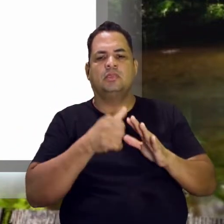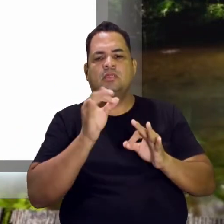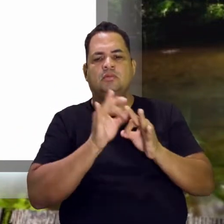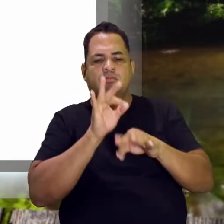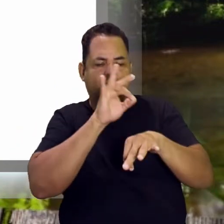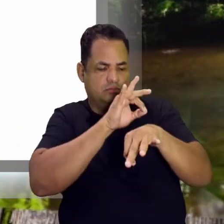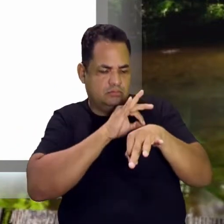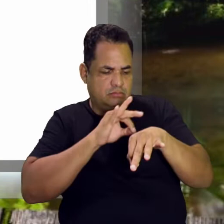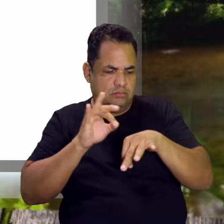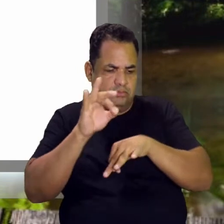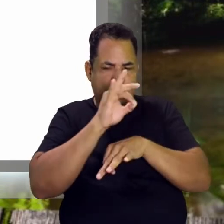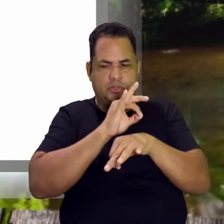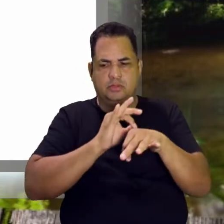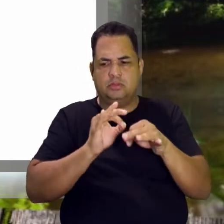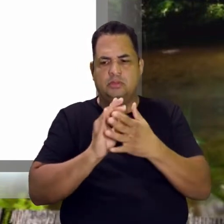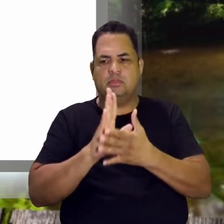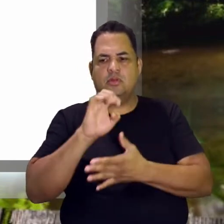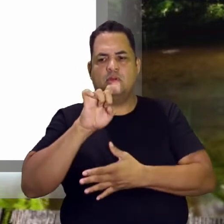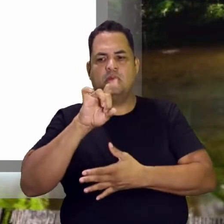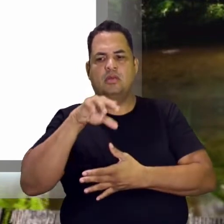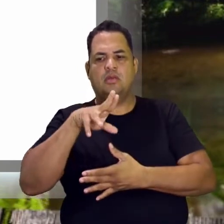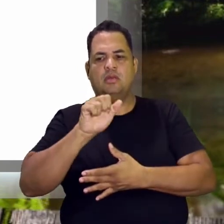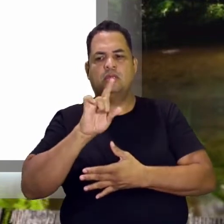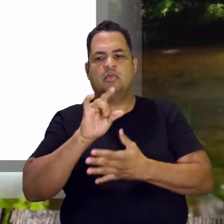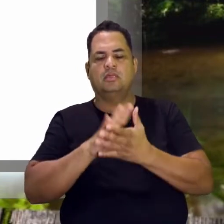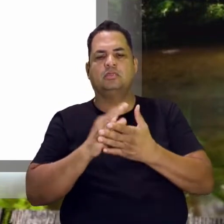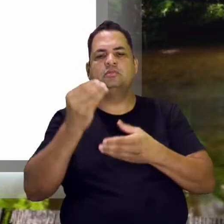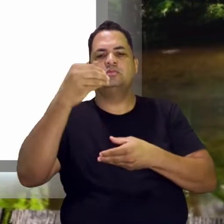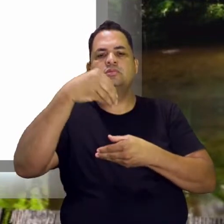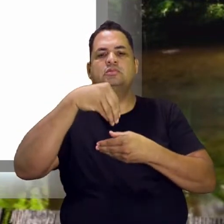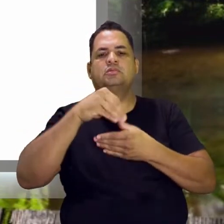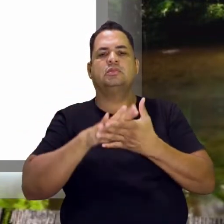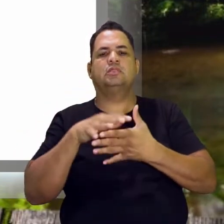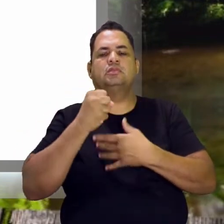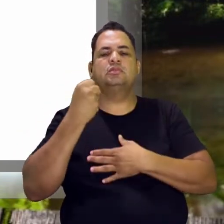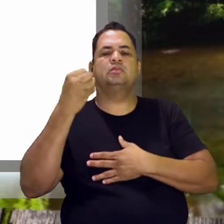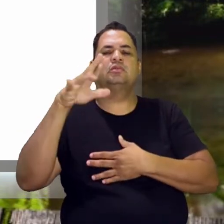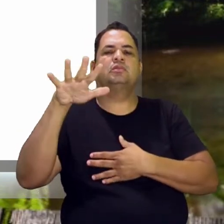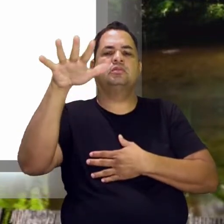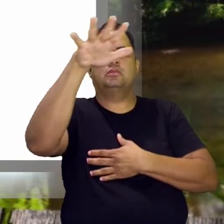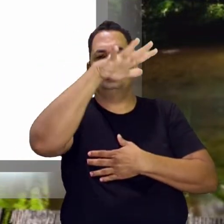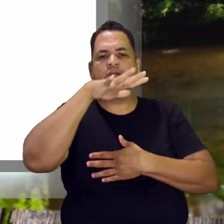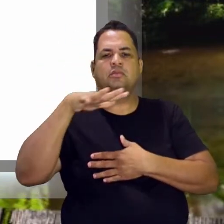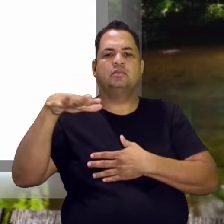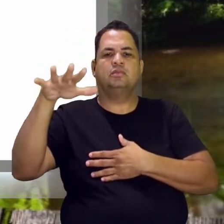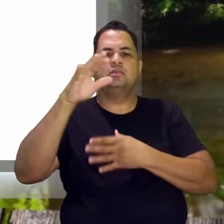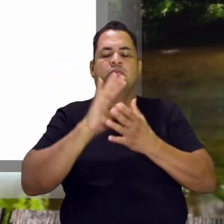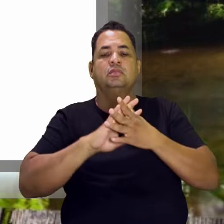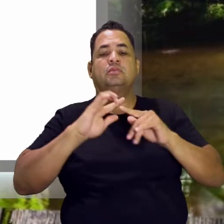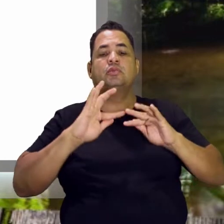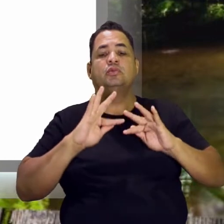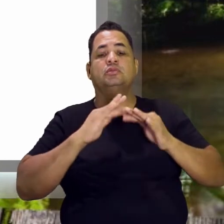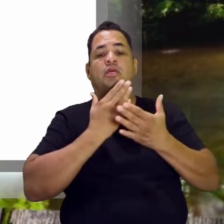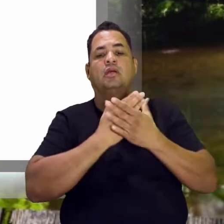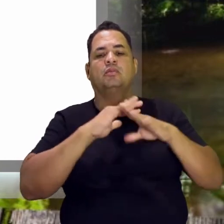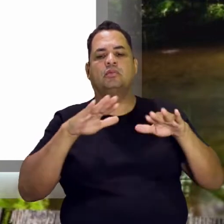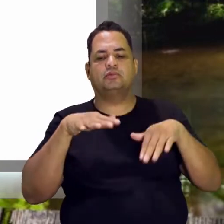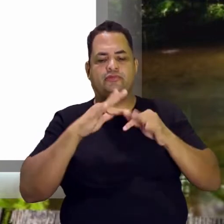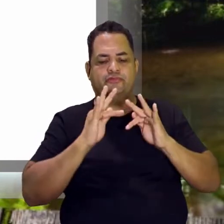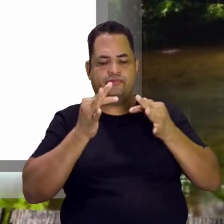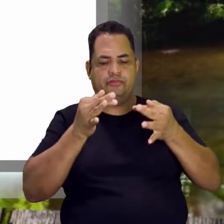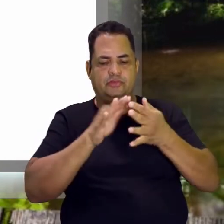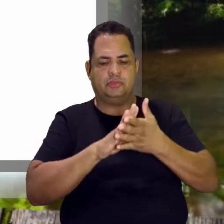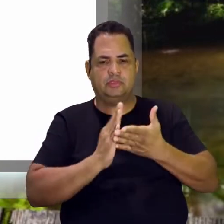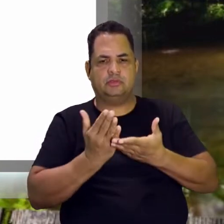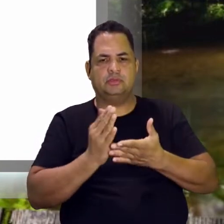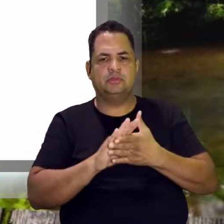partículas orgânicas aqui na atmosfera. E depois isso foi concluído no ambiente aquático devido ao